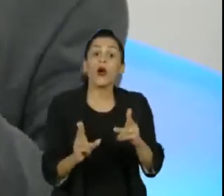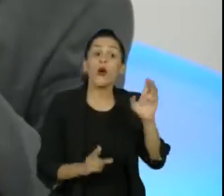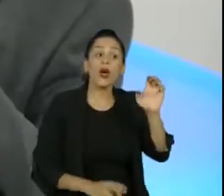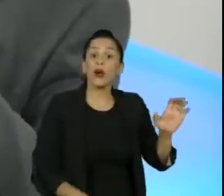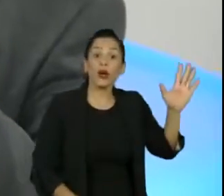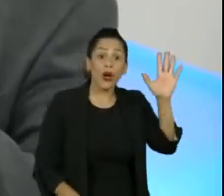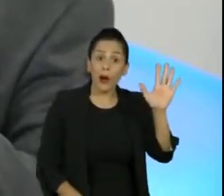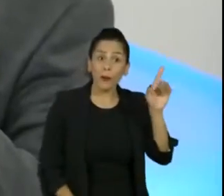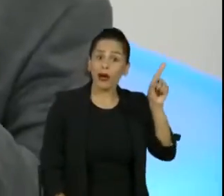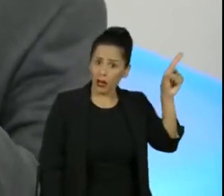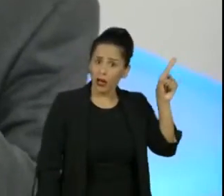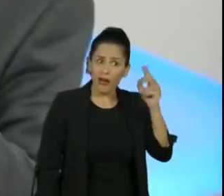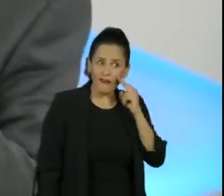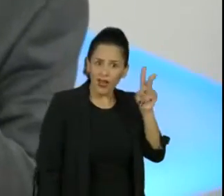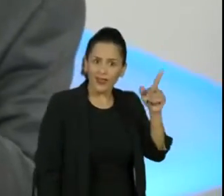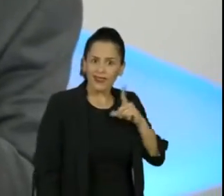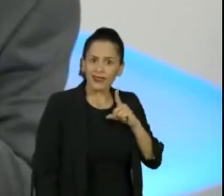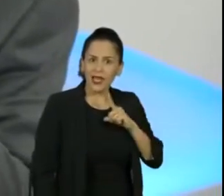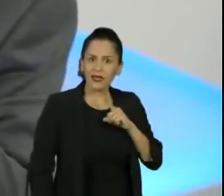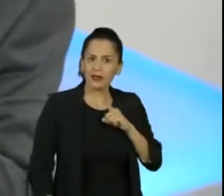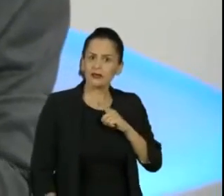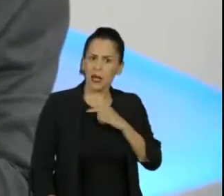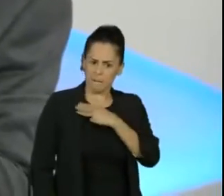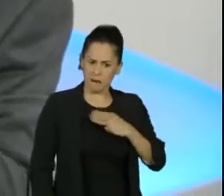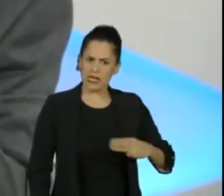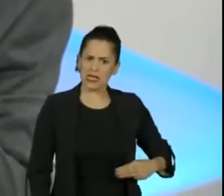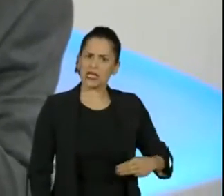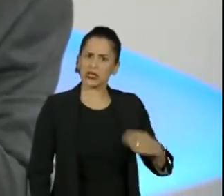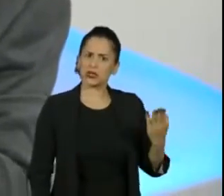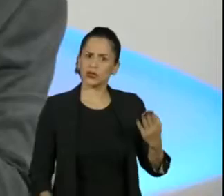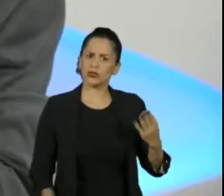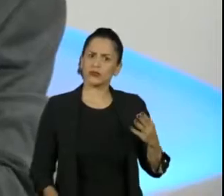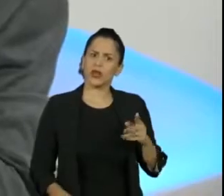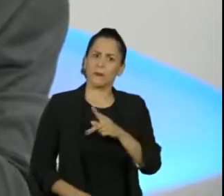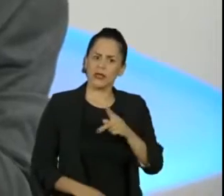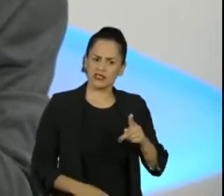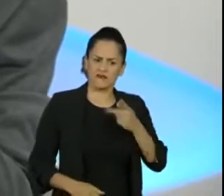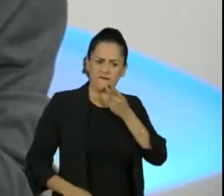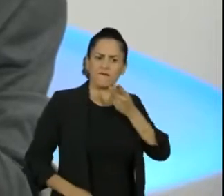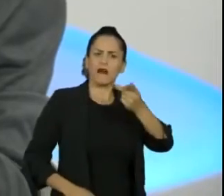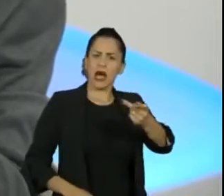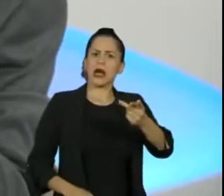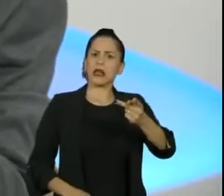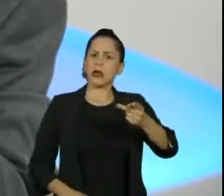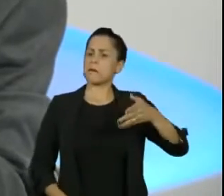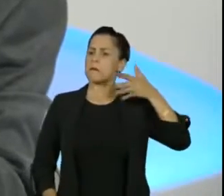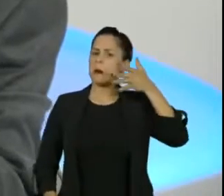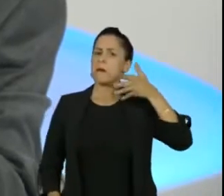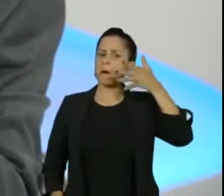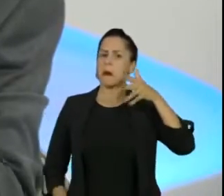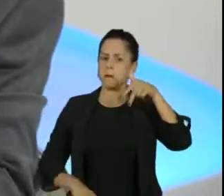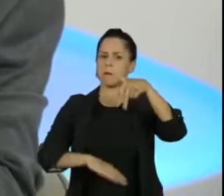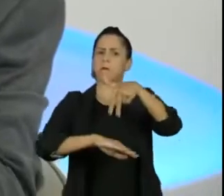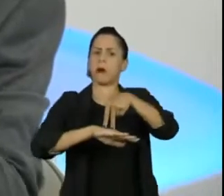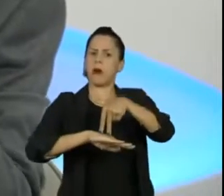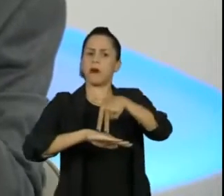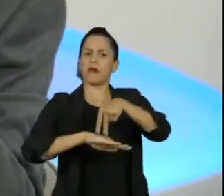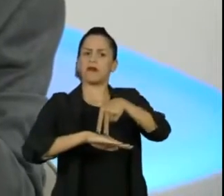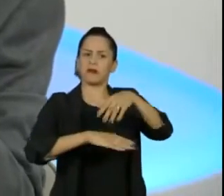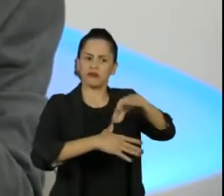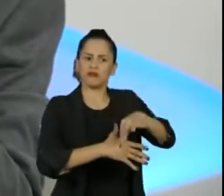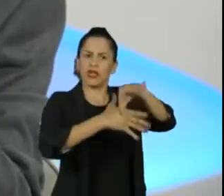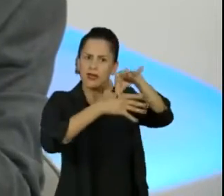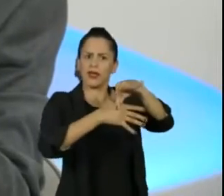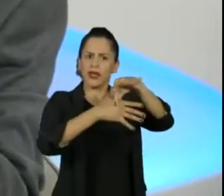que é o primeiro-ministro que fala, que é o presidente da França que fala, que é a primeira-ministra da Alemanha que fala, tá certo? Que é o primeiro-ministro da Inglaterra